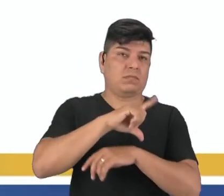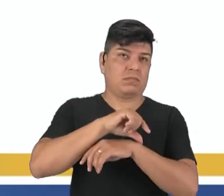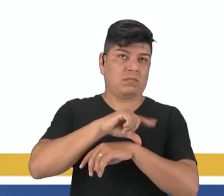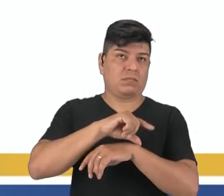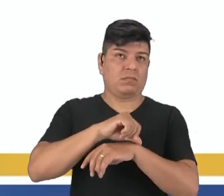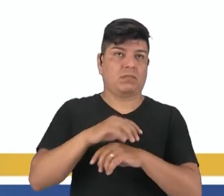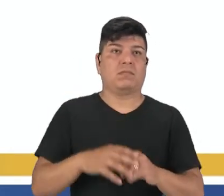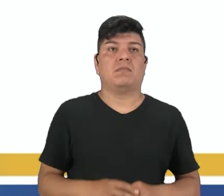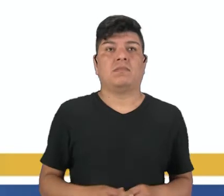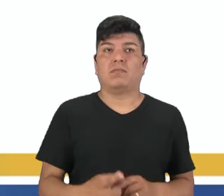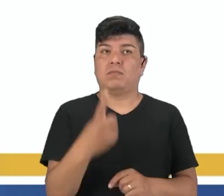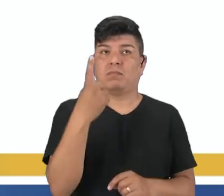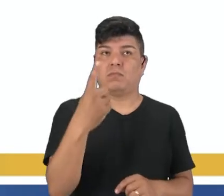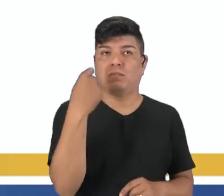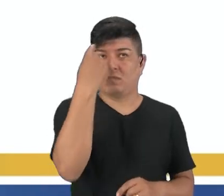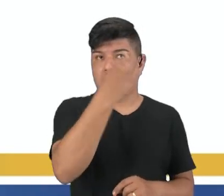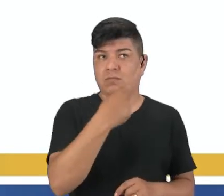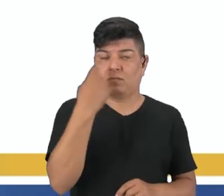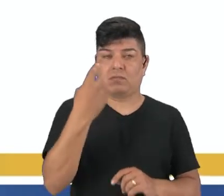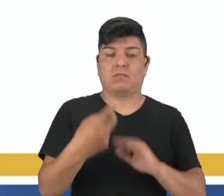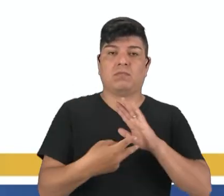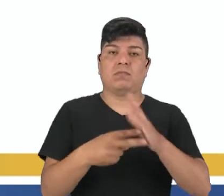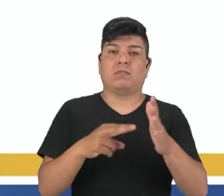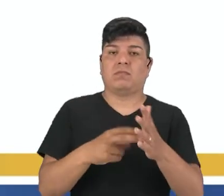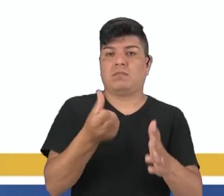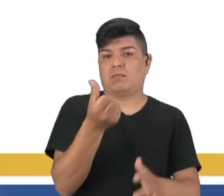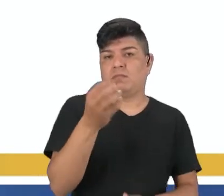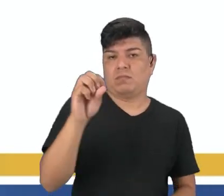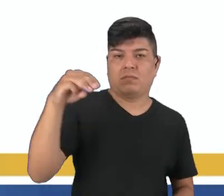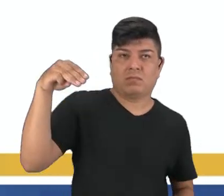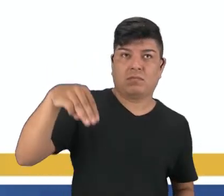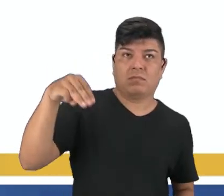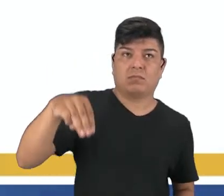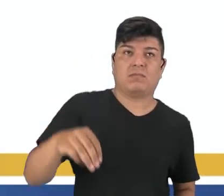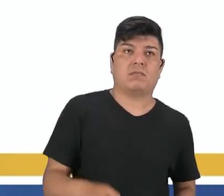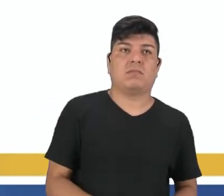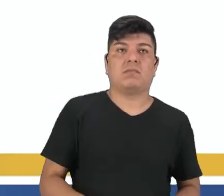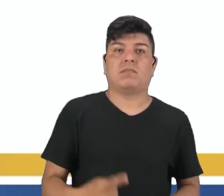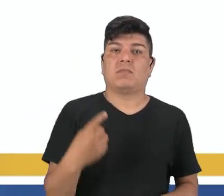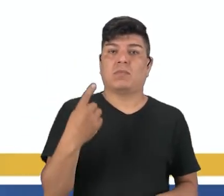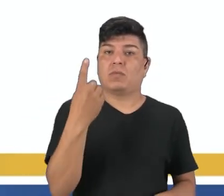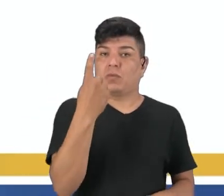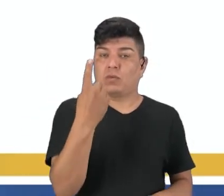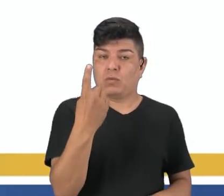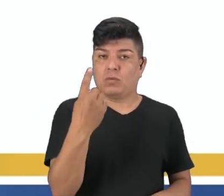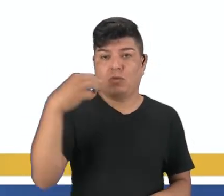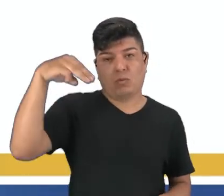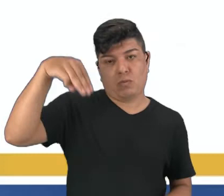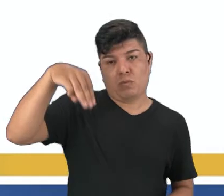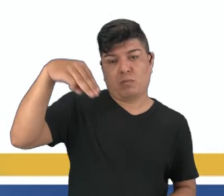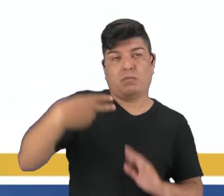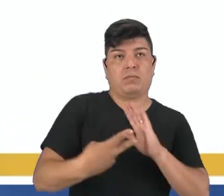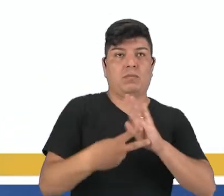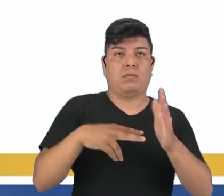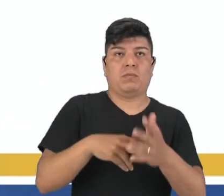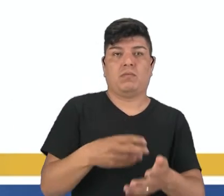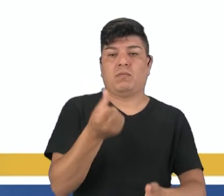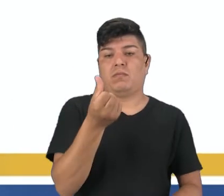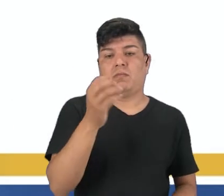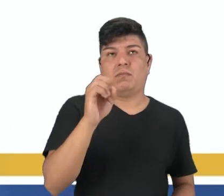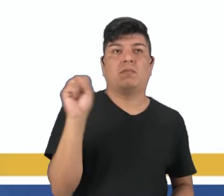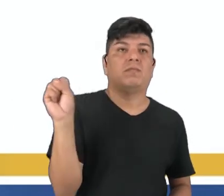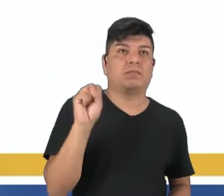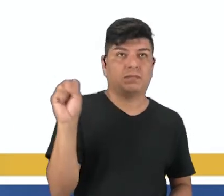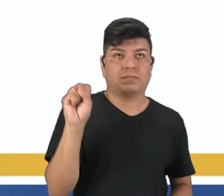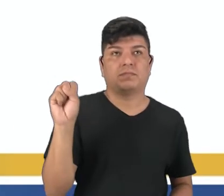horas. 1 hora possui 60 minutos. 1 minuto possui 60